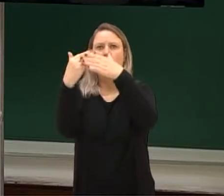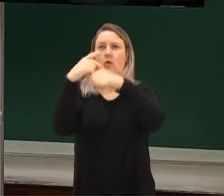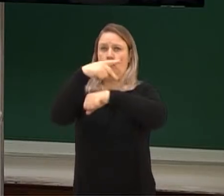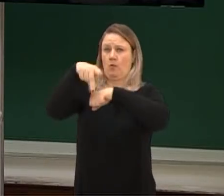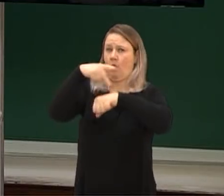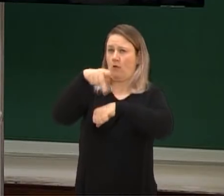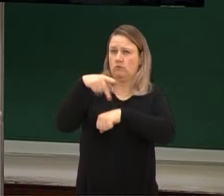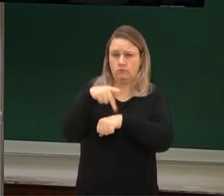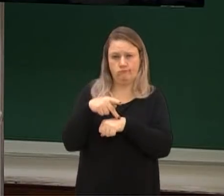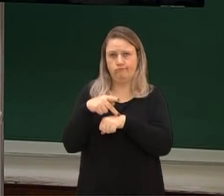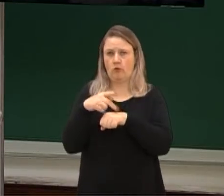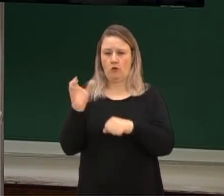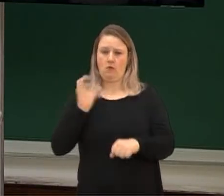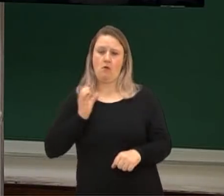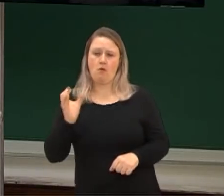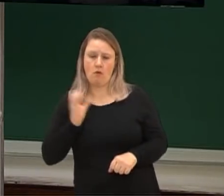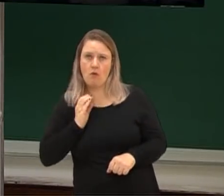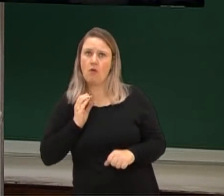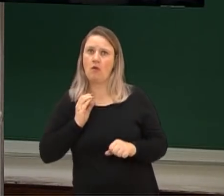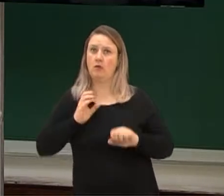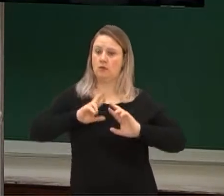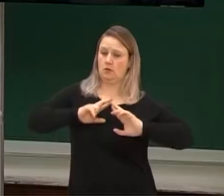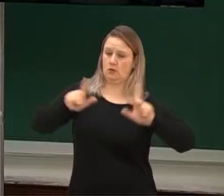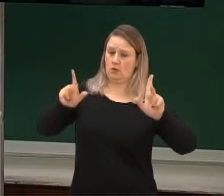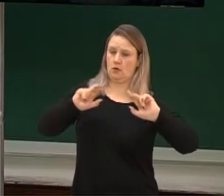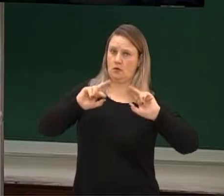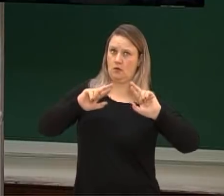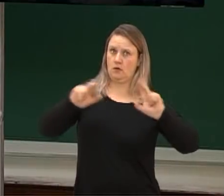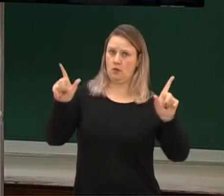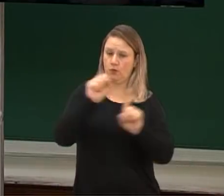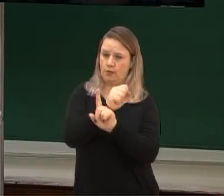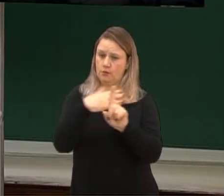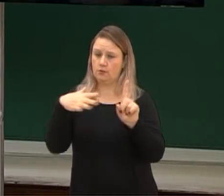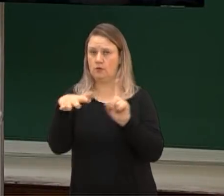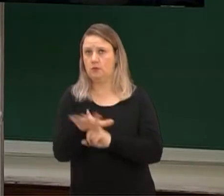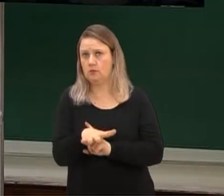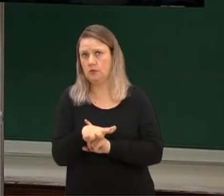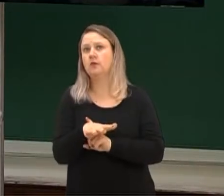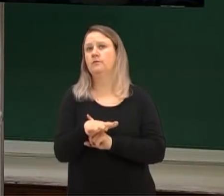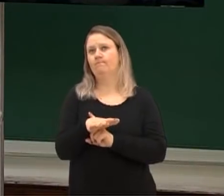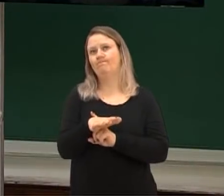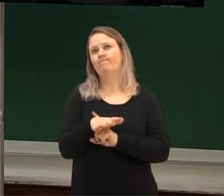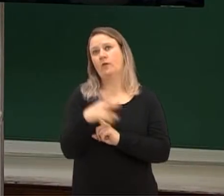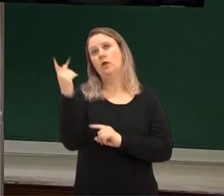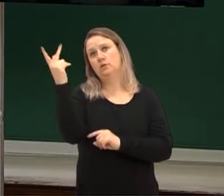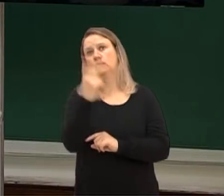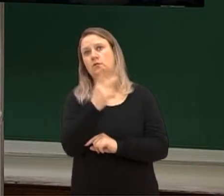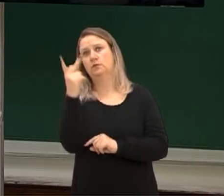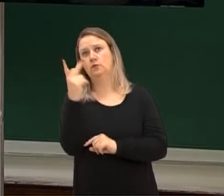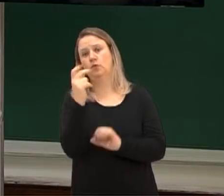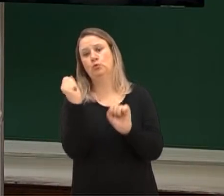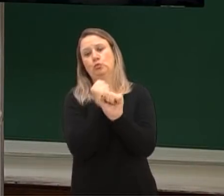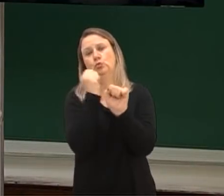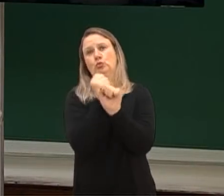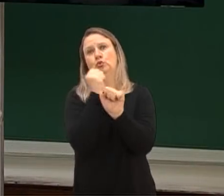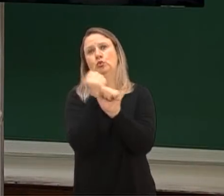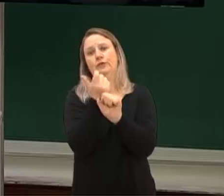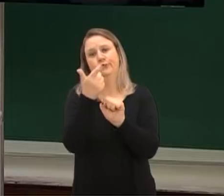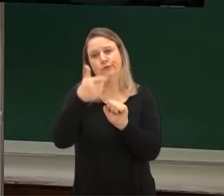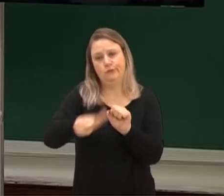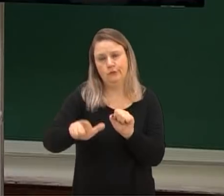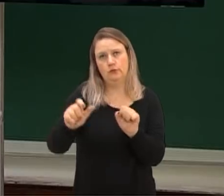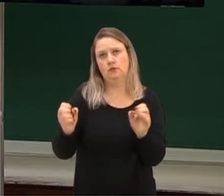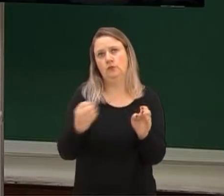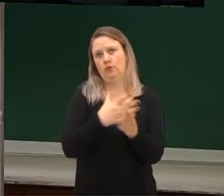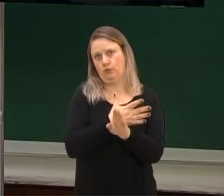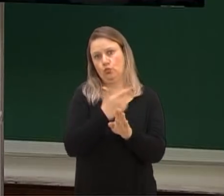mais desenvolvido, um país rico, diferenças sociais que fazem a diferença aqui na reconstrução dos países quando eles são